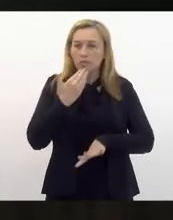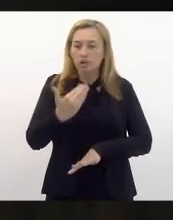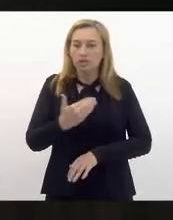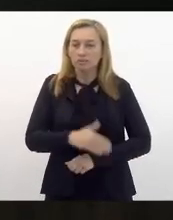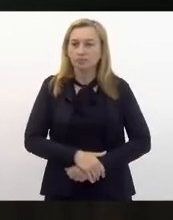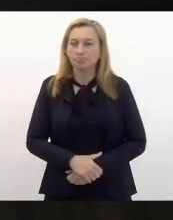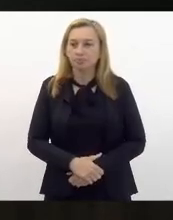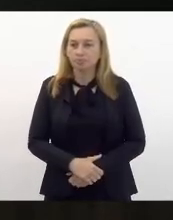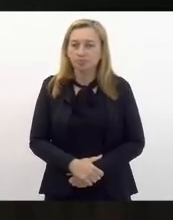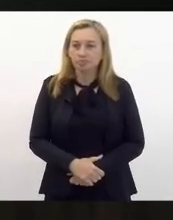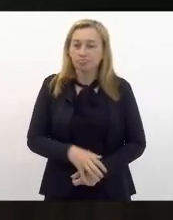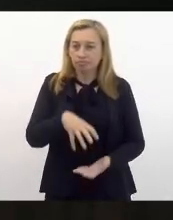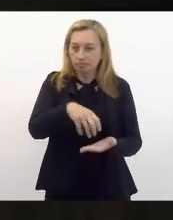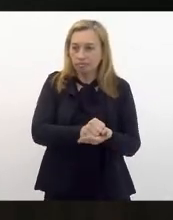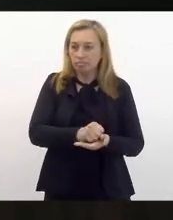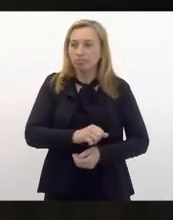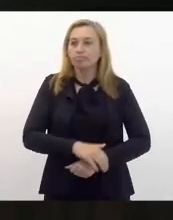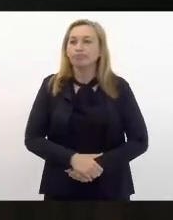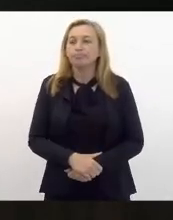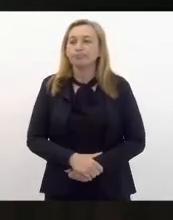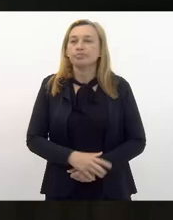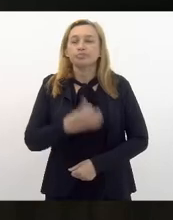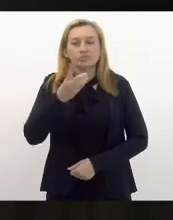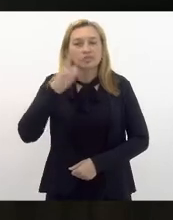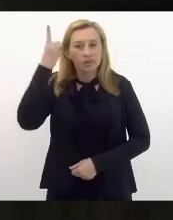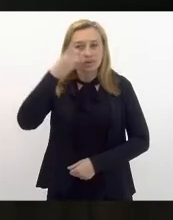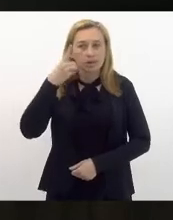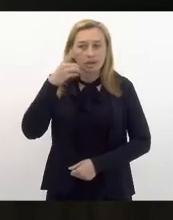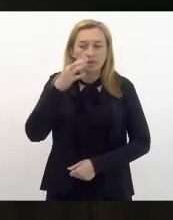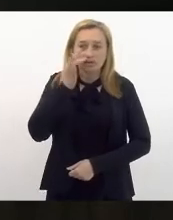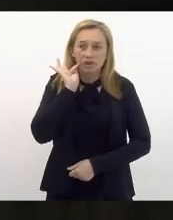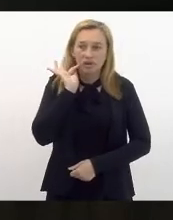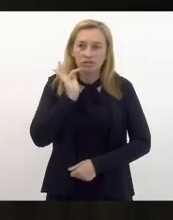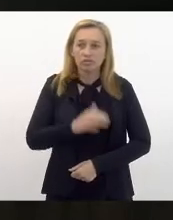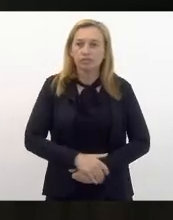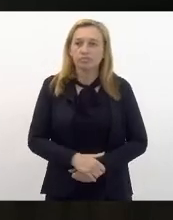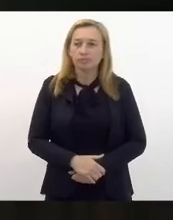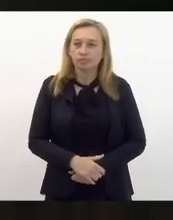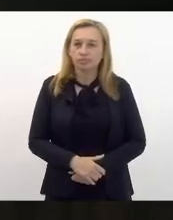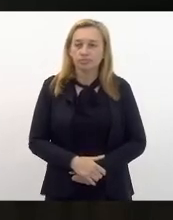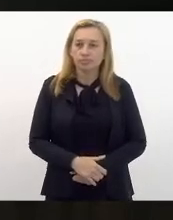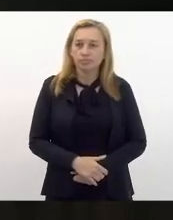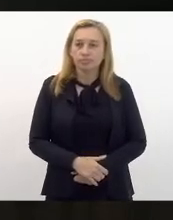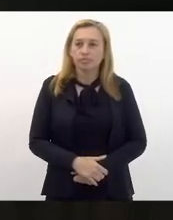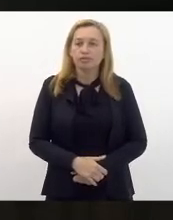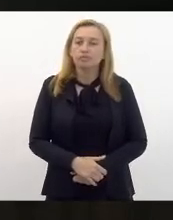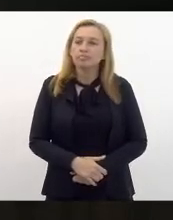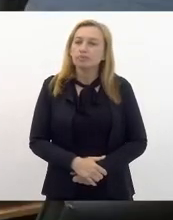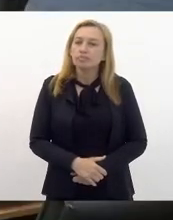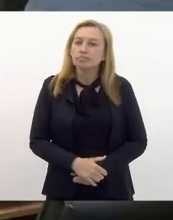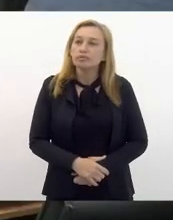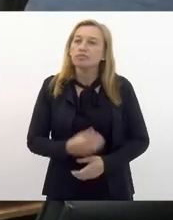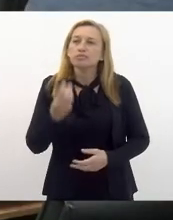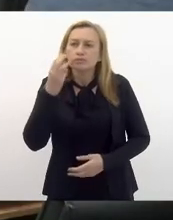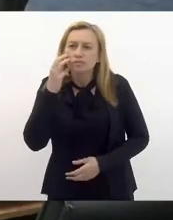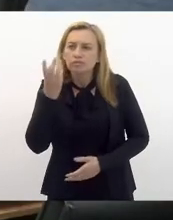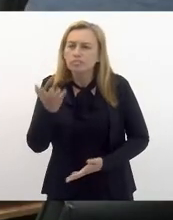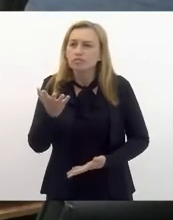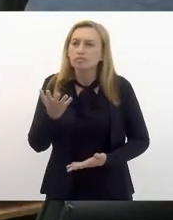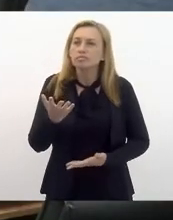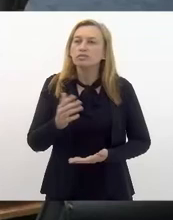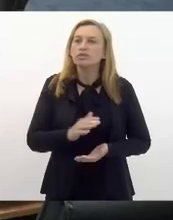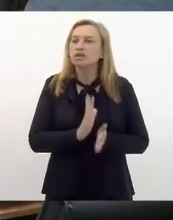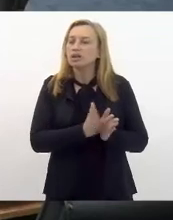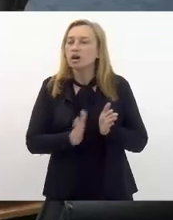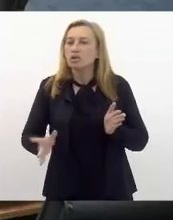que faça o registro Deputado Flávio serafini Deputado Alberto em função da dinâmica